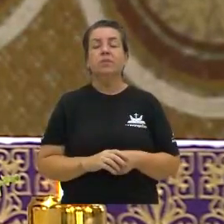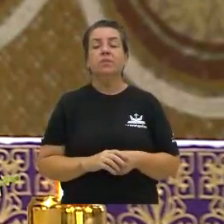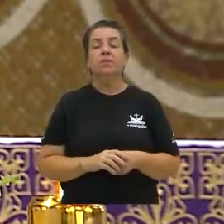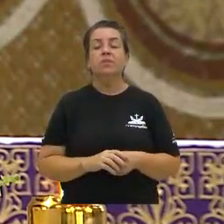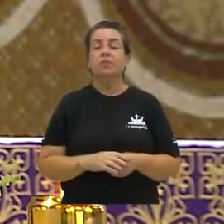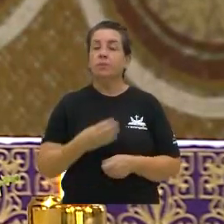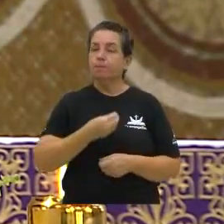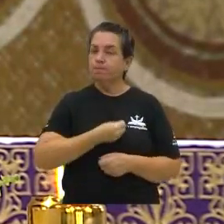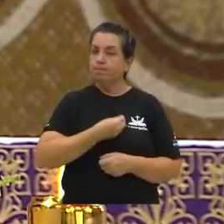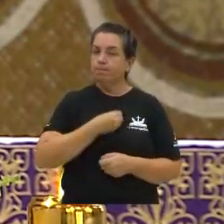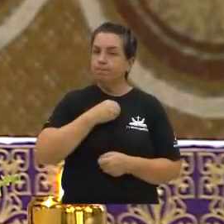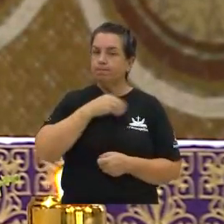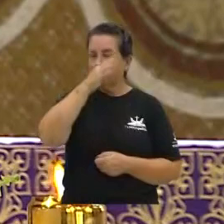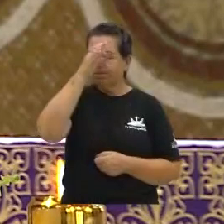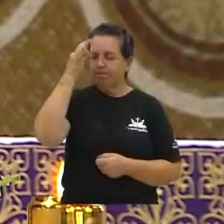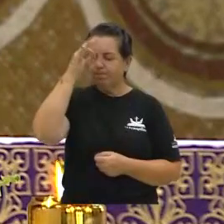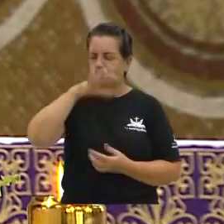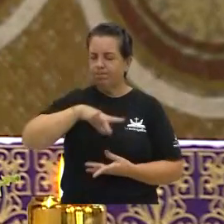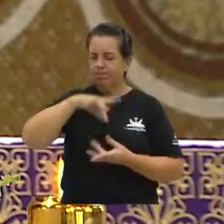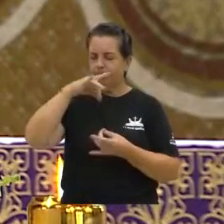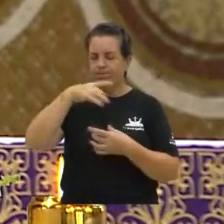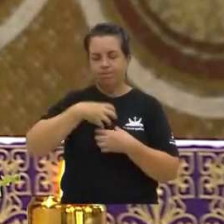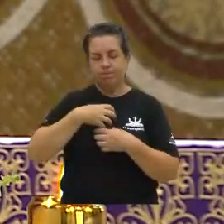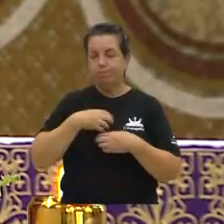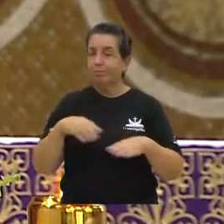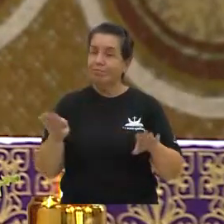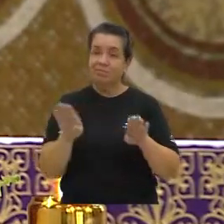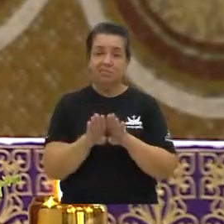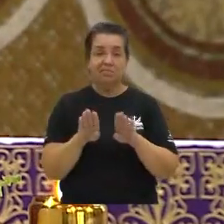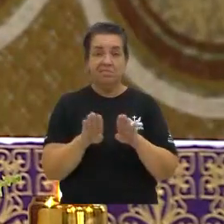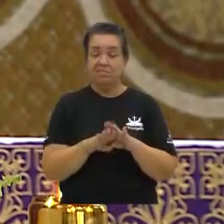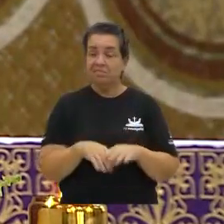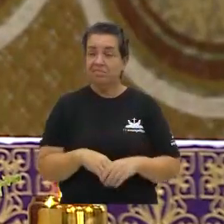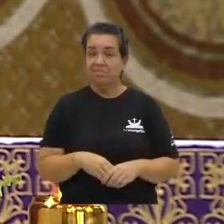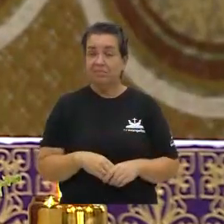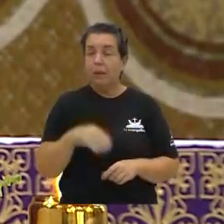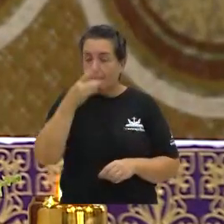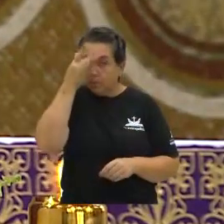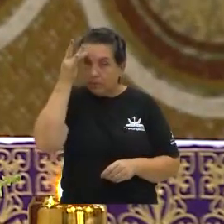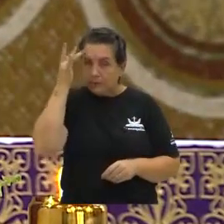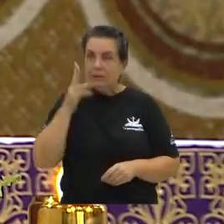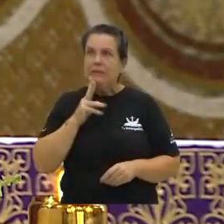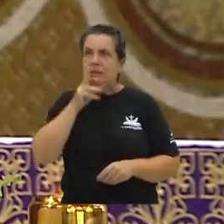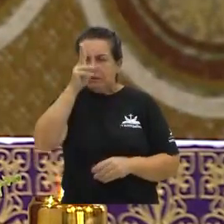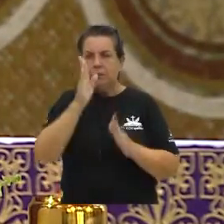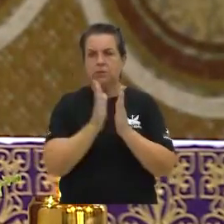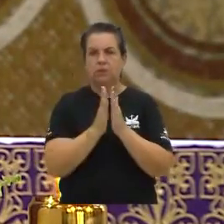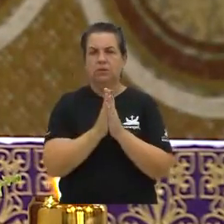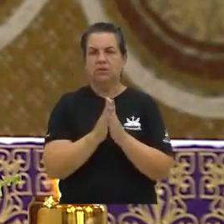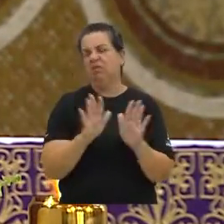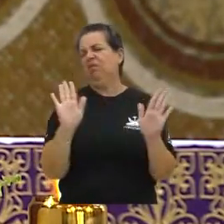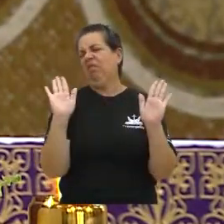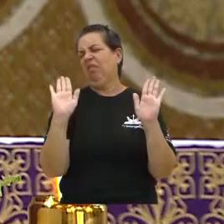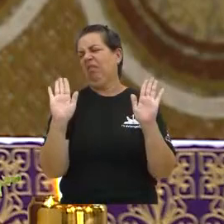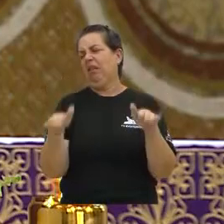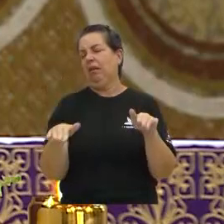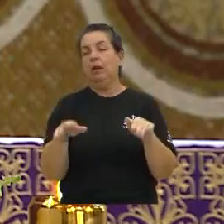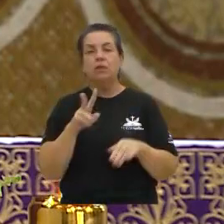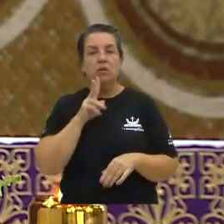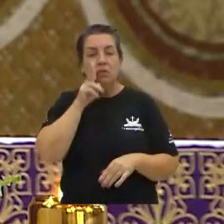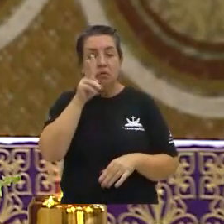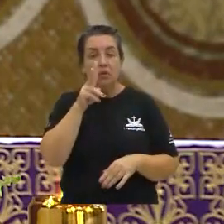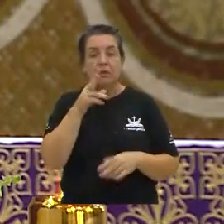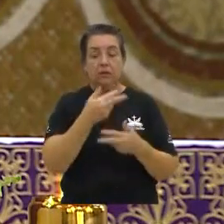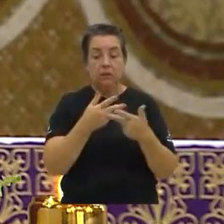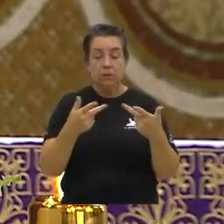na vida espiritual não tem milagre. Uma pessoa que não se fortalece na oração, não se fortalece no que